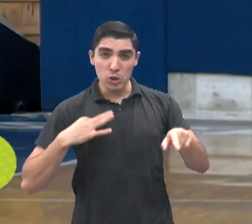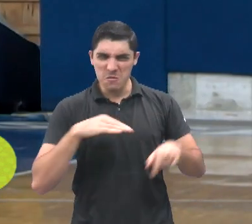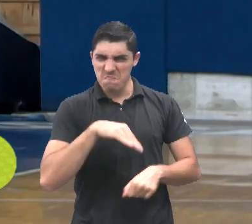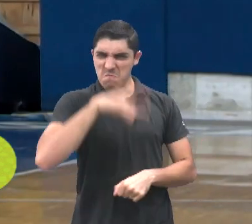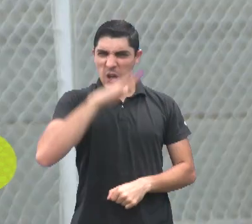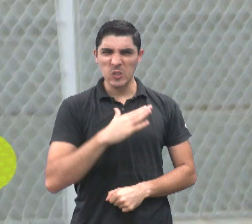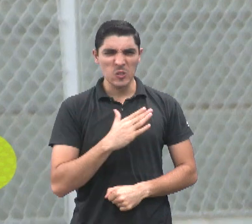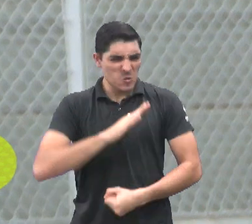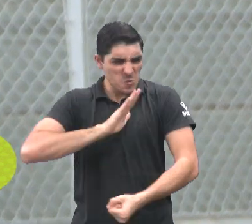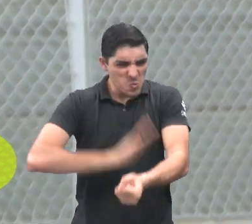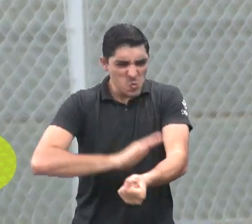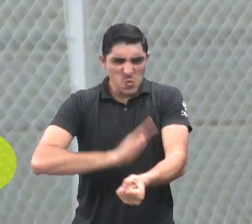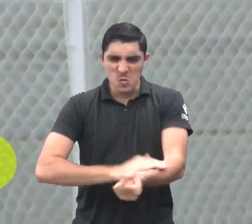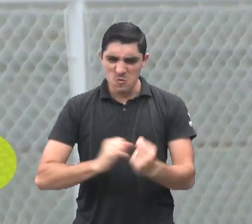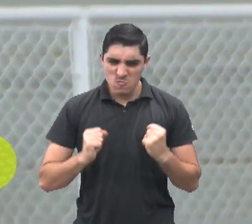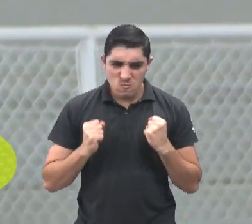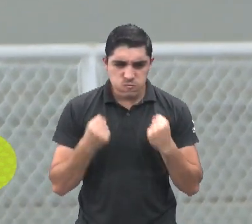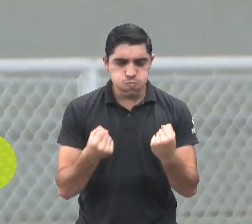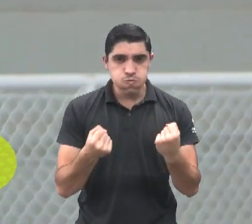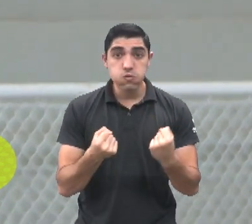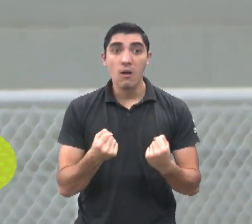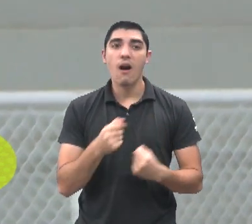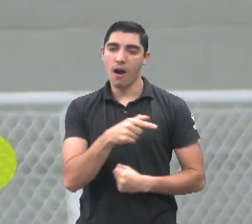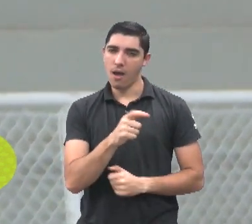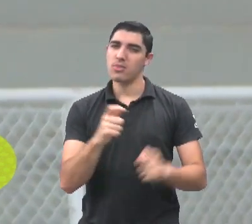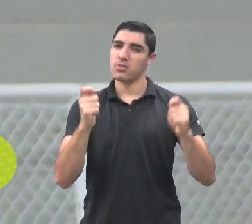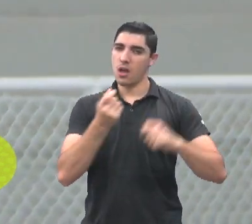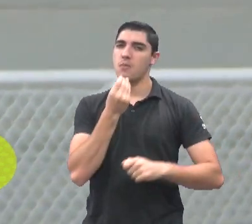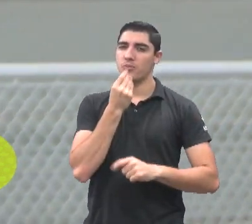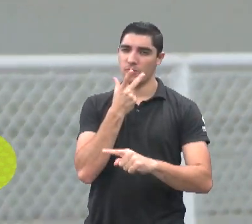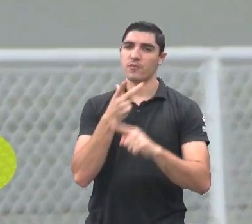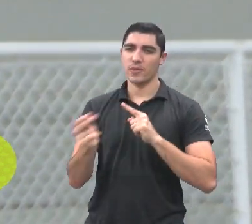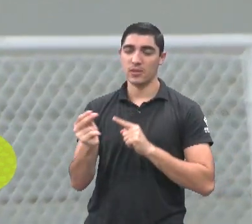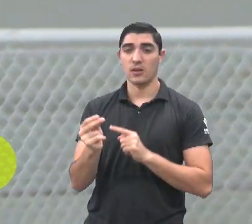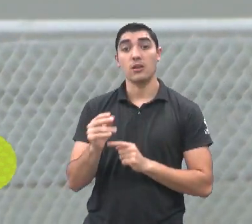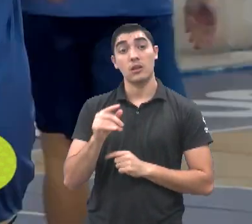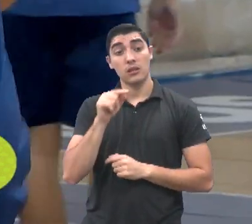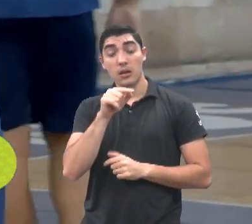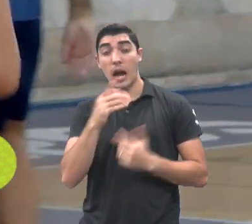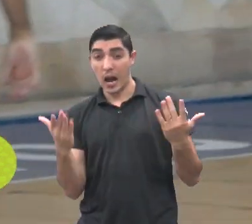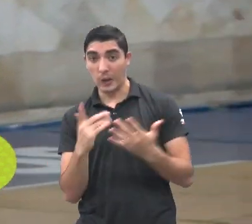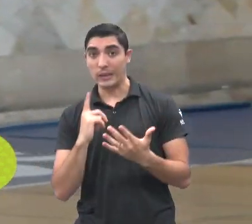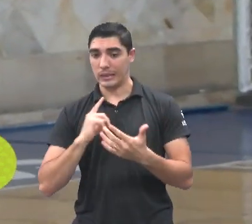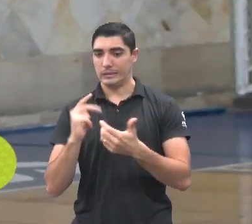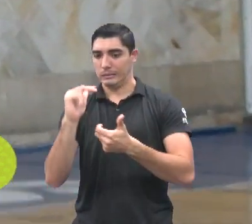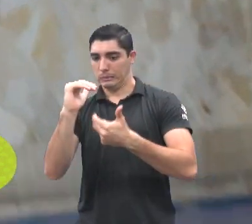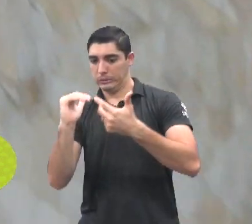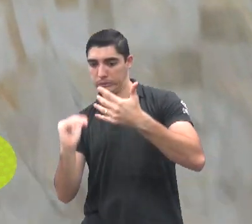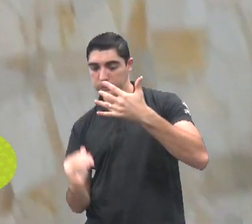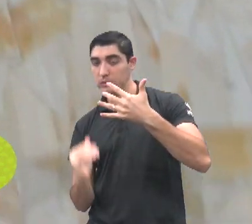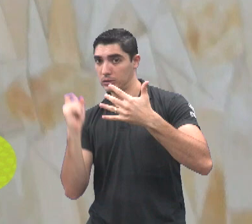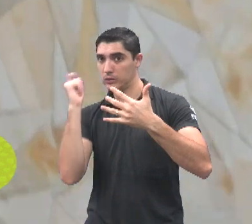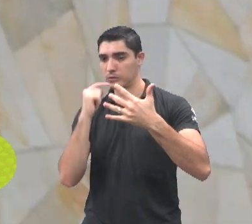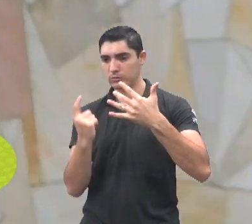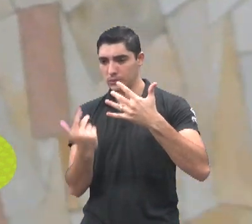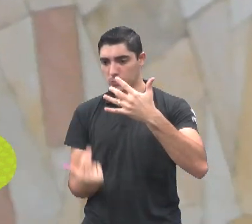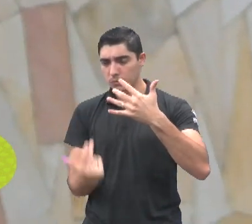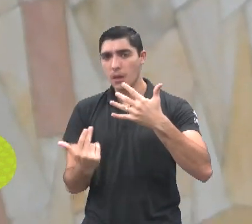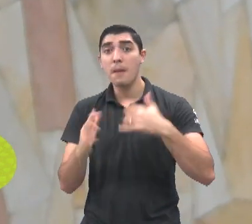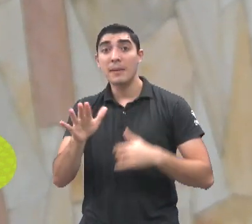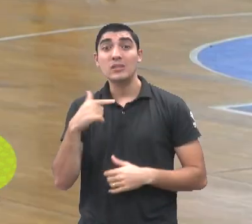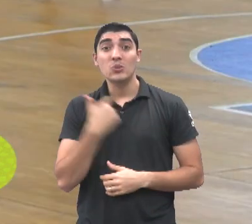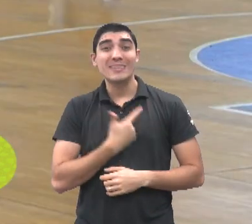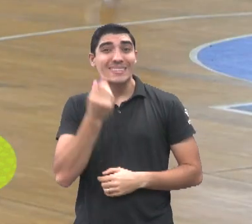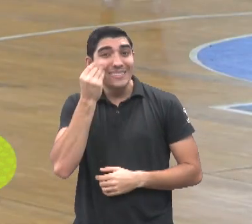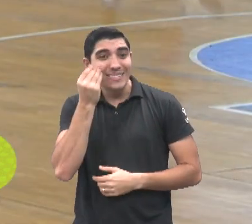pegada, acaba ganhando o jogo. Está muito embolada a tabela de classificação, né, para a gente subir ou cair está muito próximo,